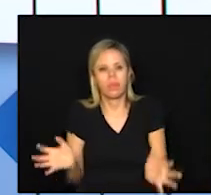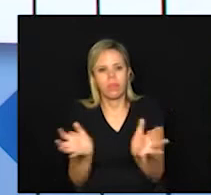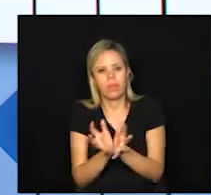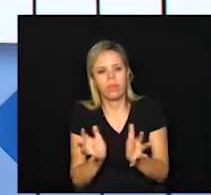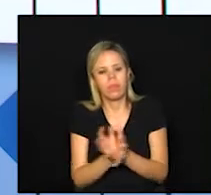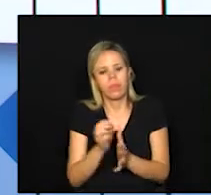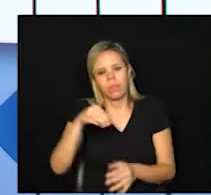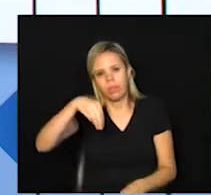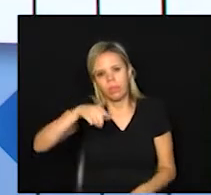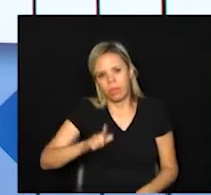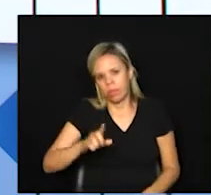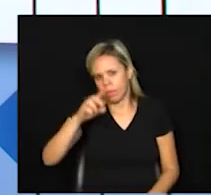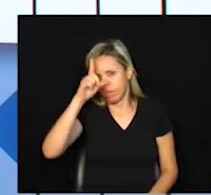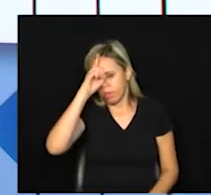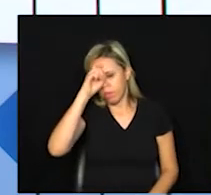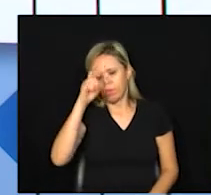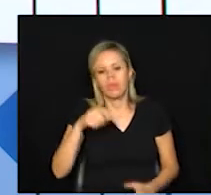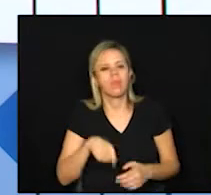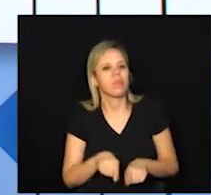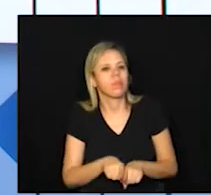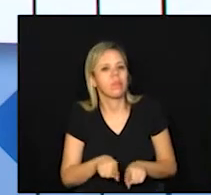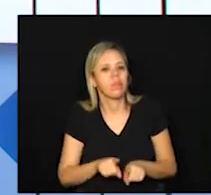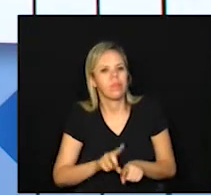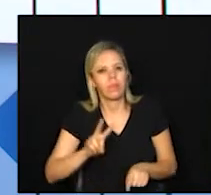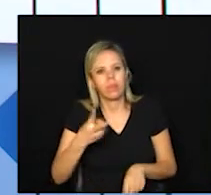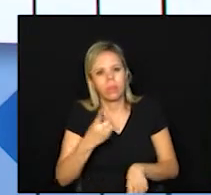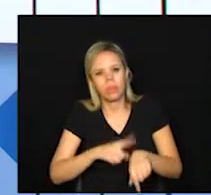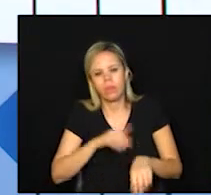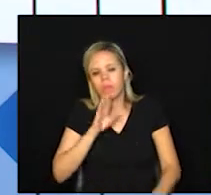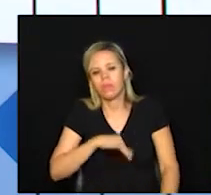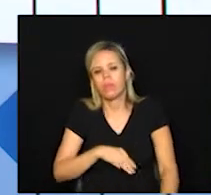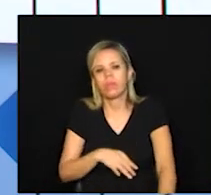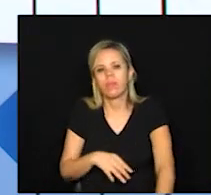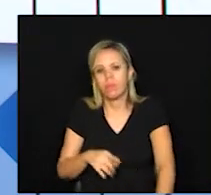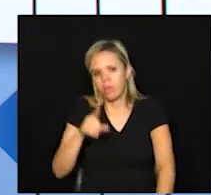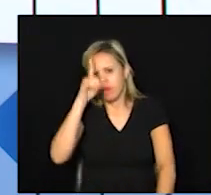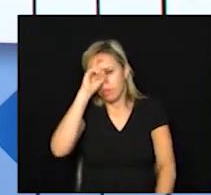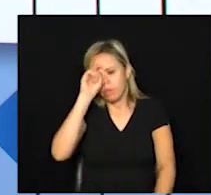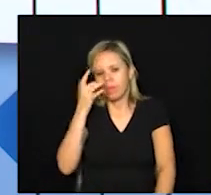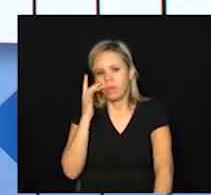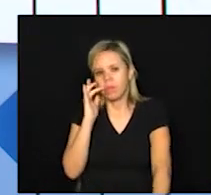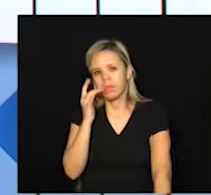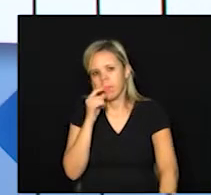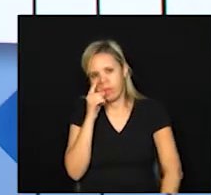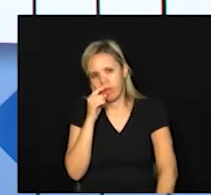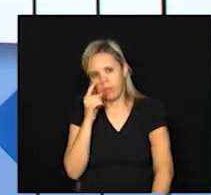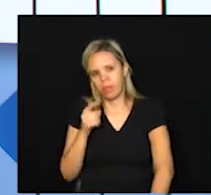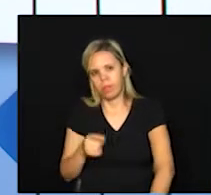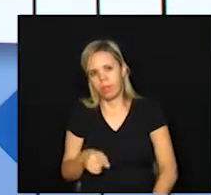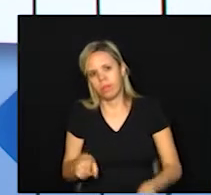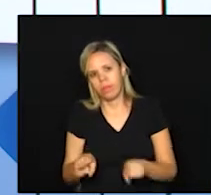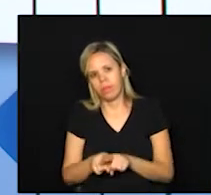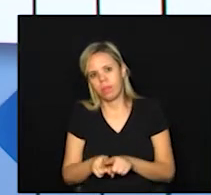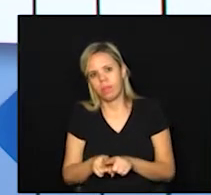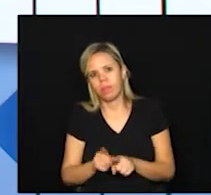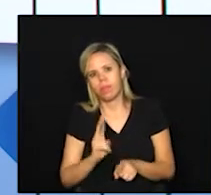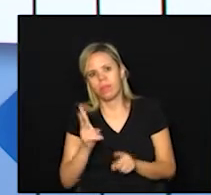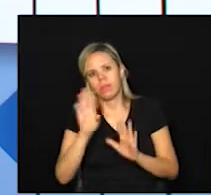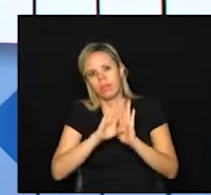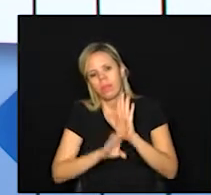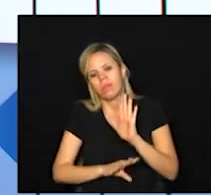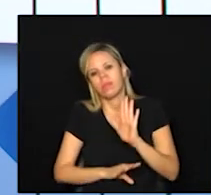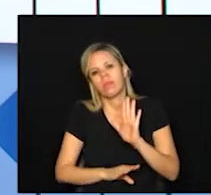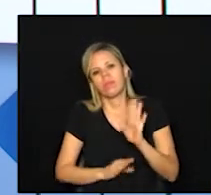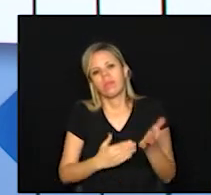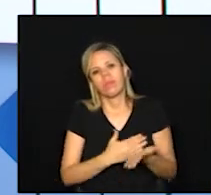Gatti, e depois nós teremos às 2 horas da tarde no Hospital Ouro Verde. E é uma intensa programação